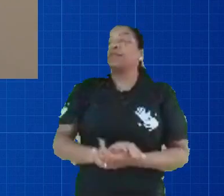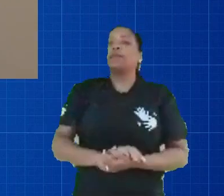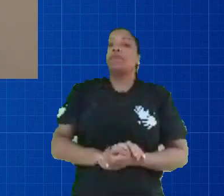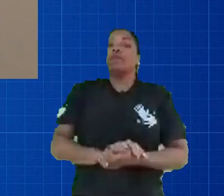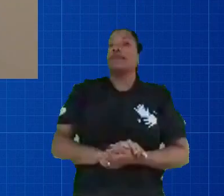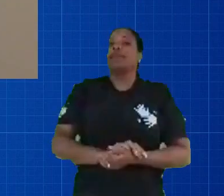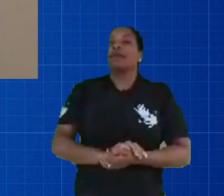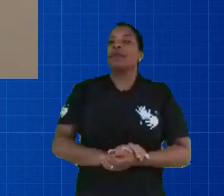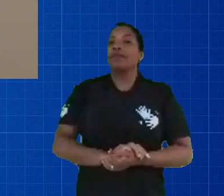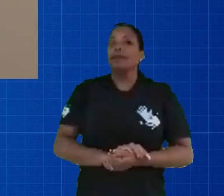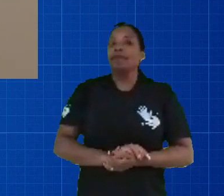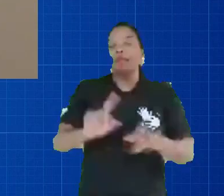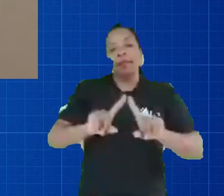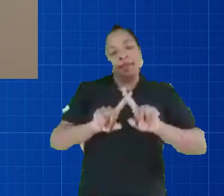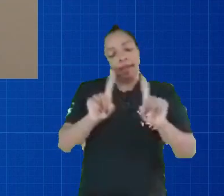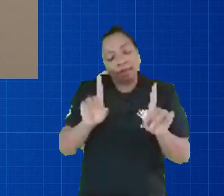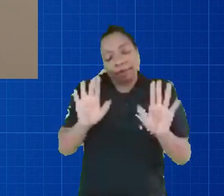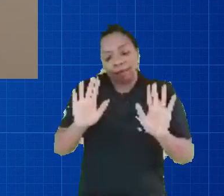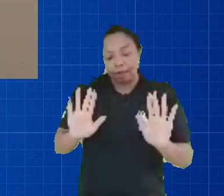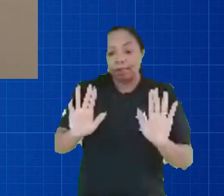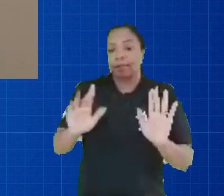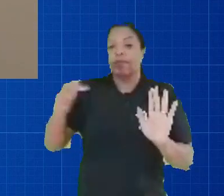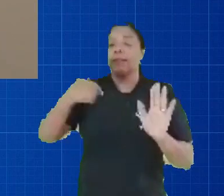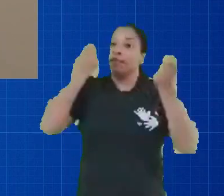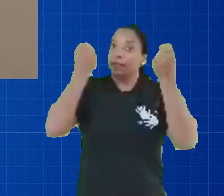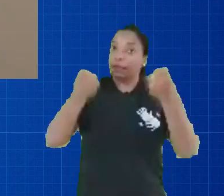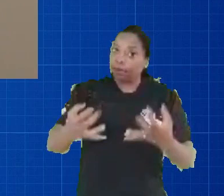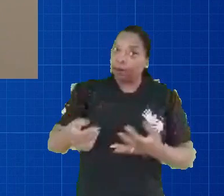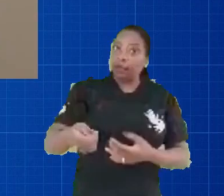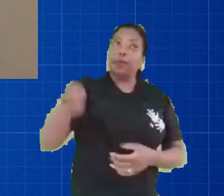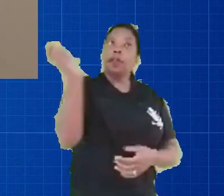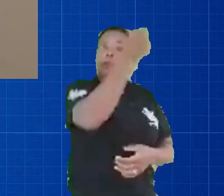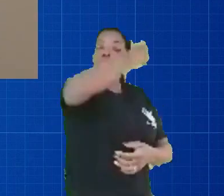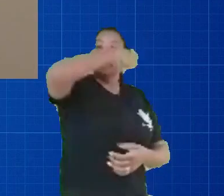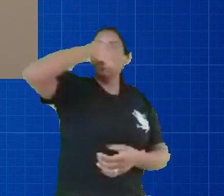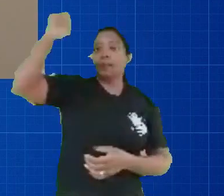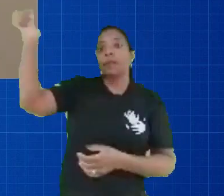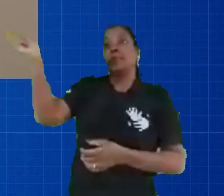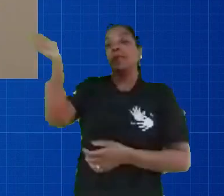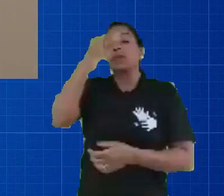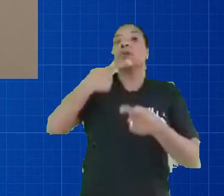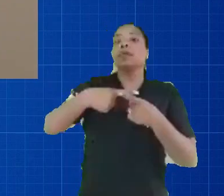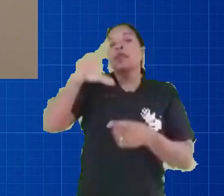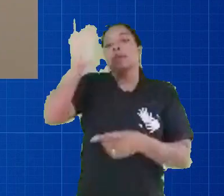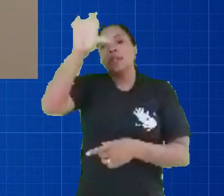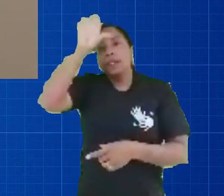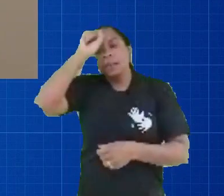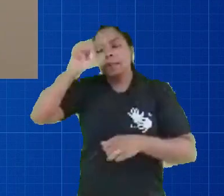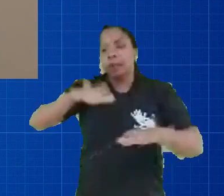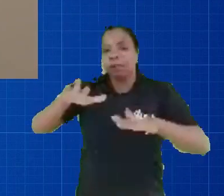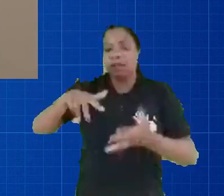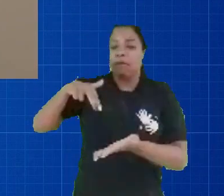o que eu falo do valor do badminton é a questão que trabalha muito lateralidade, coordenação motora. Então, até não trouxe hoje, mas tem